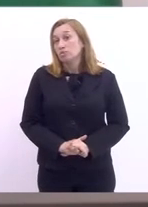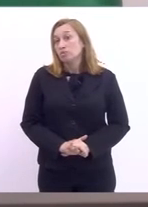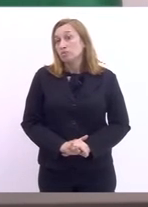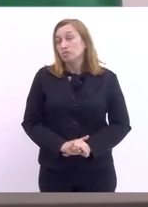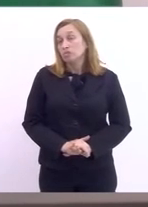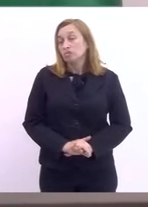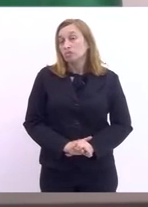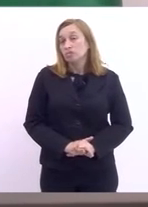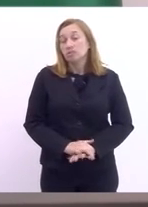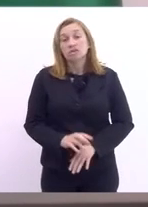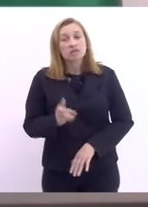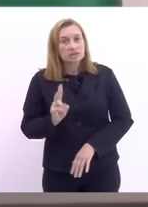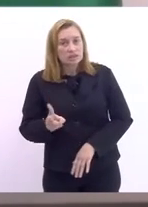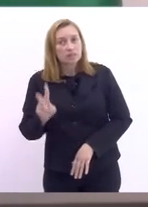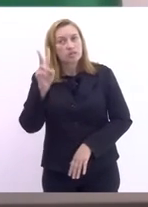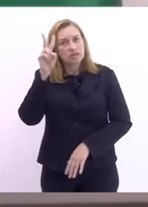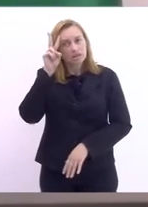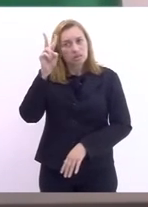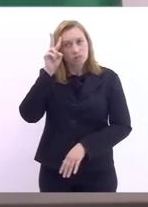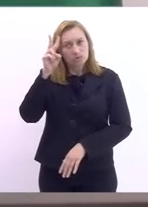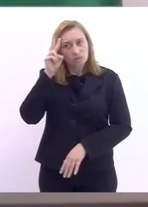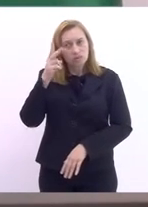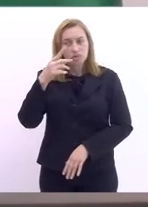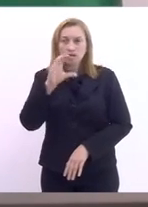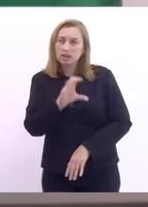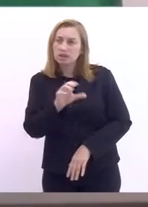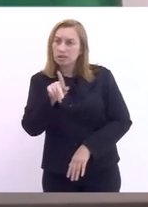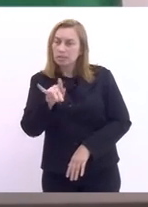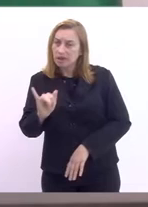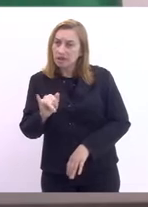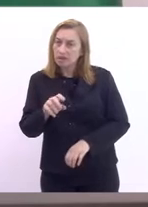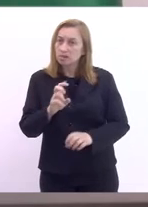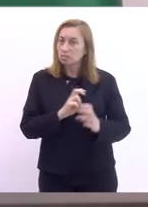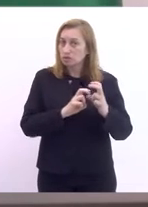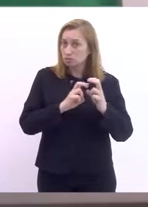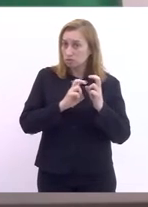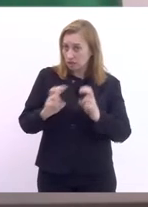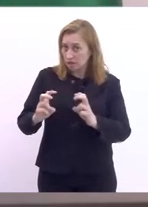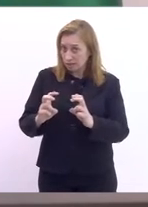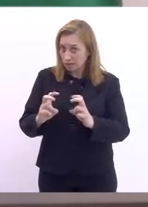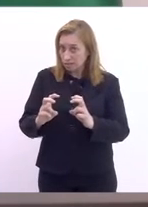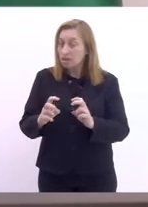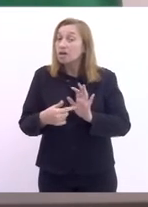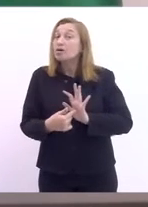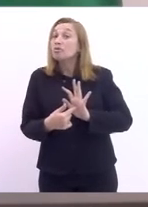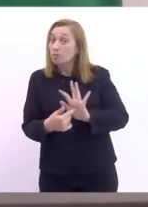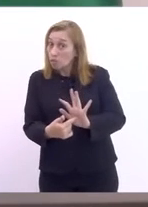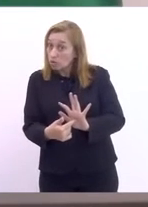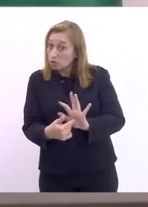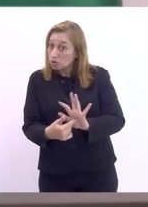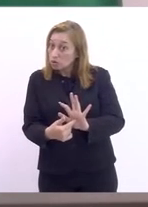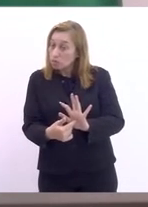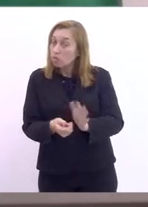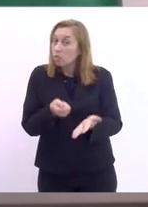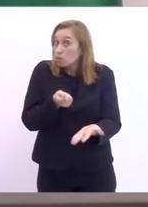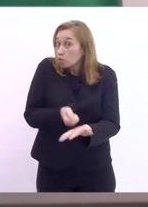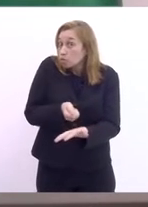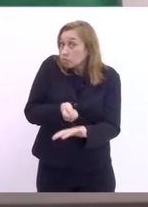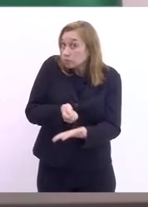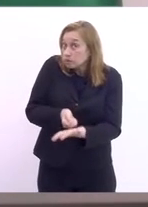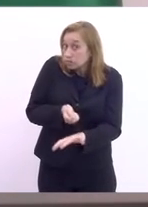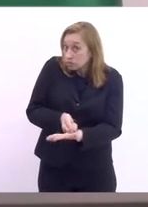participo às segundas-feiras da CPI dos trens, que mostra que há uma